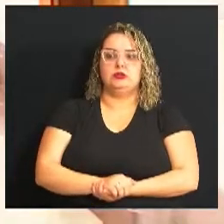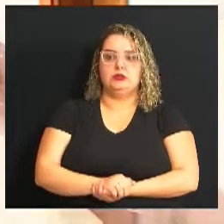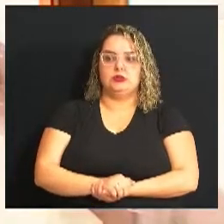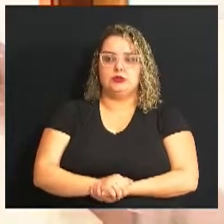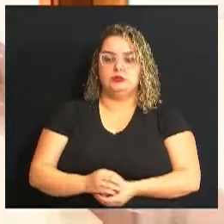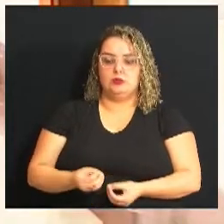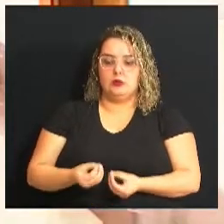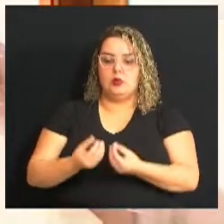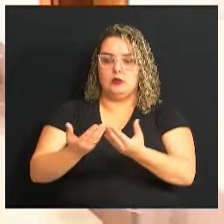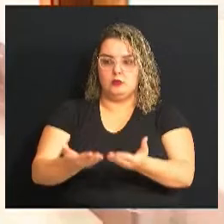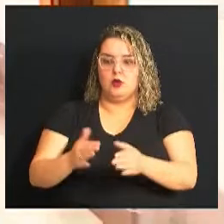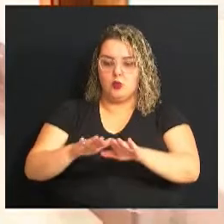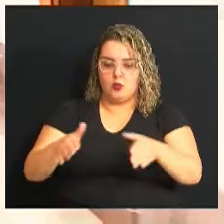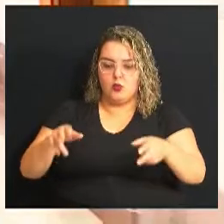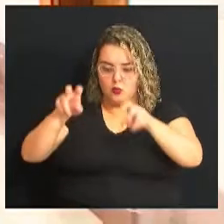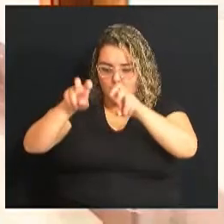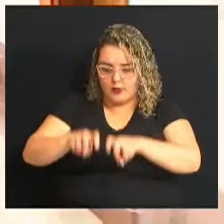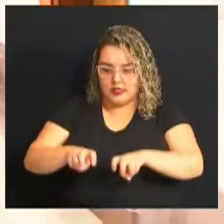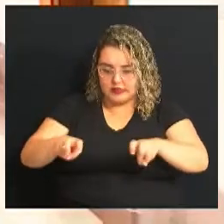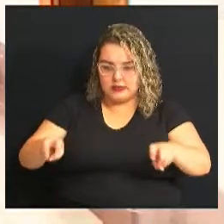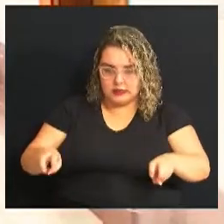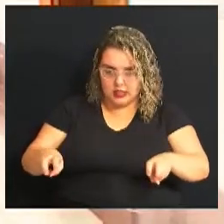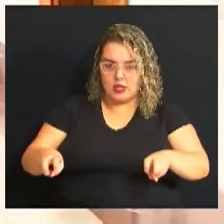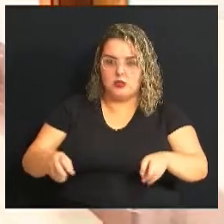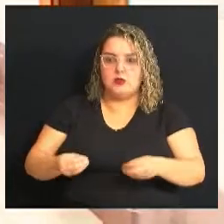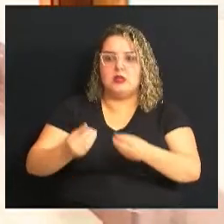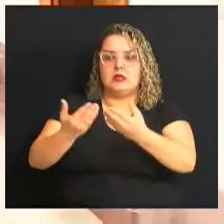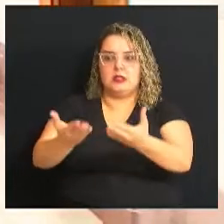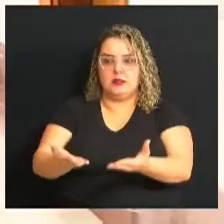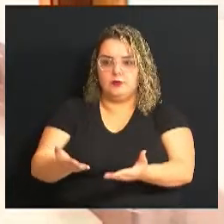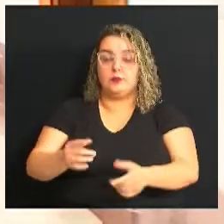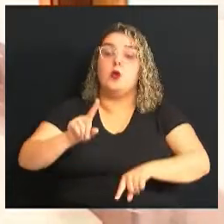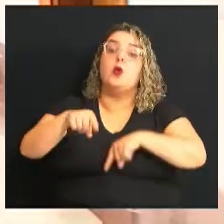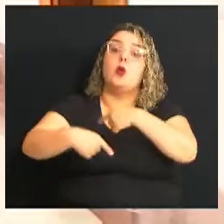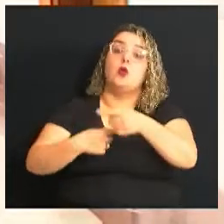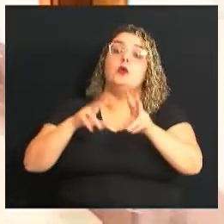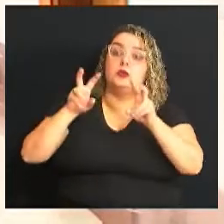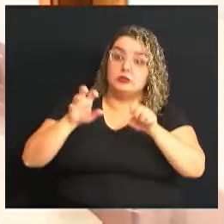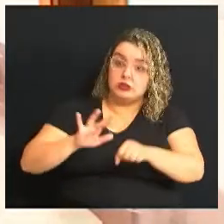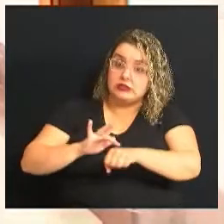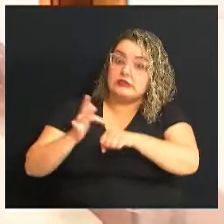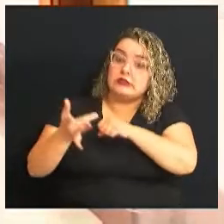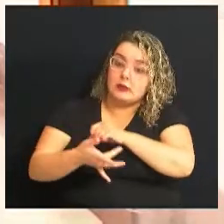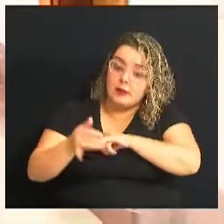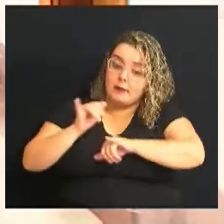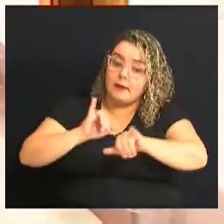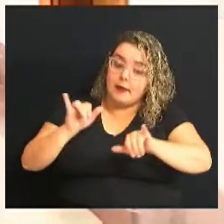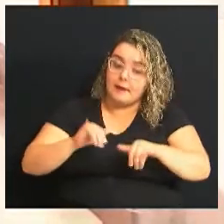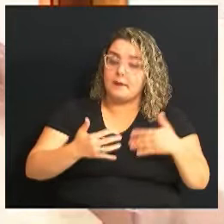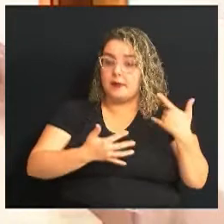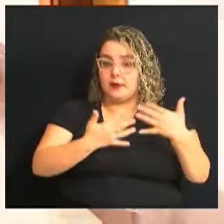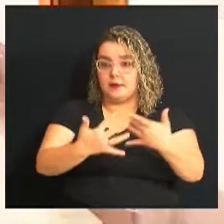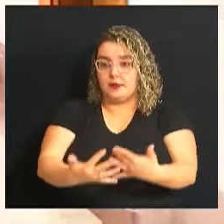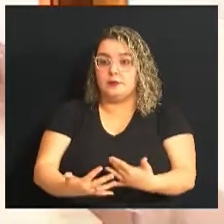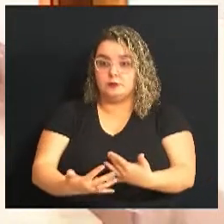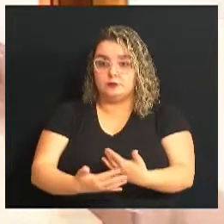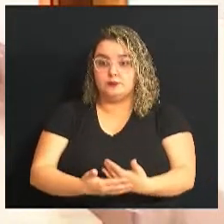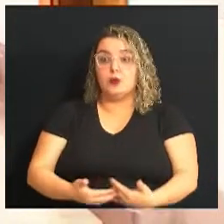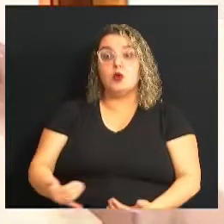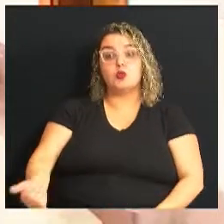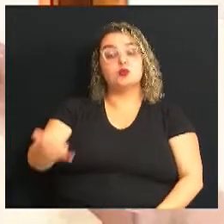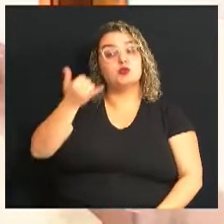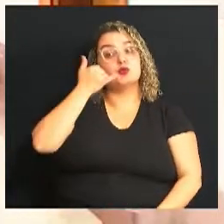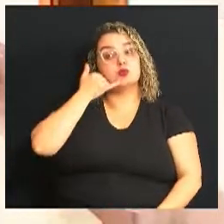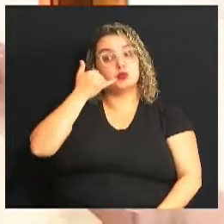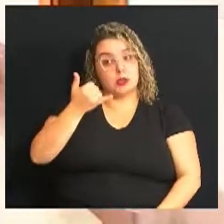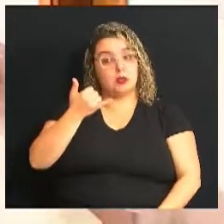votação para ele. Vou comentar aqui de outro assunto que tomou conta das redes sociais ultimamente, que é a respeito do celular, né?